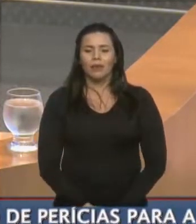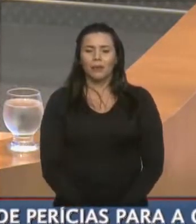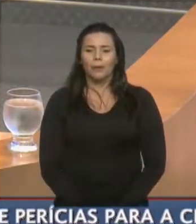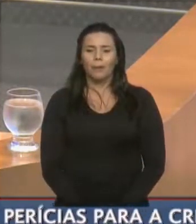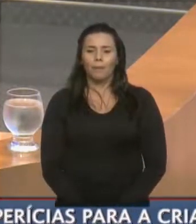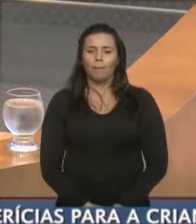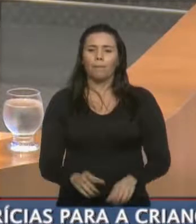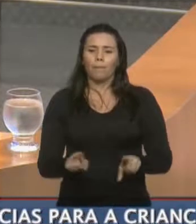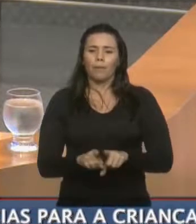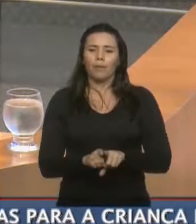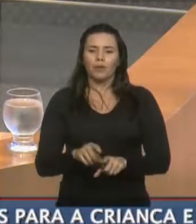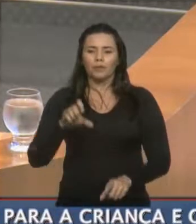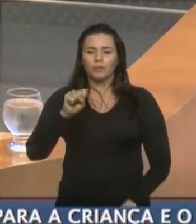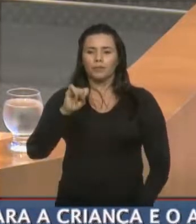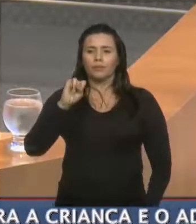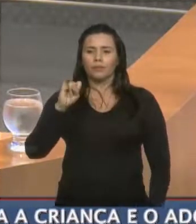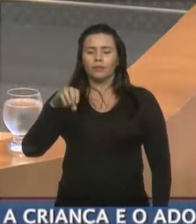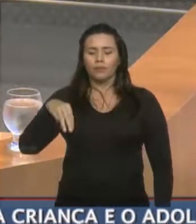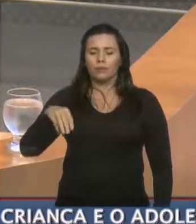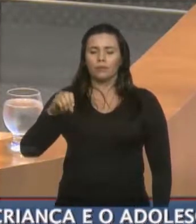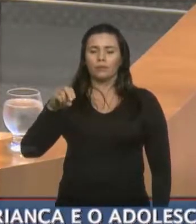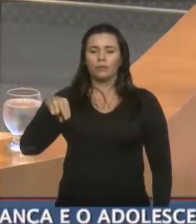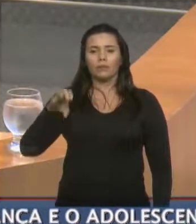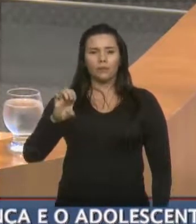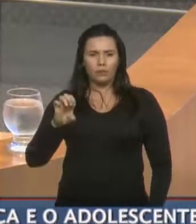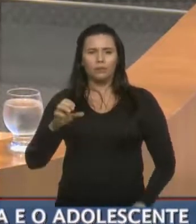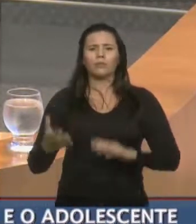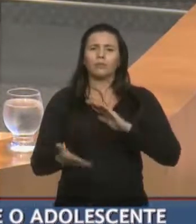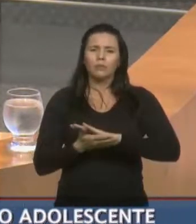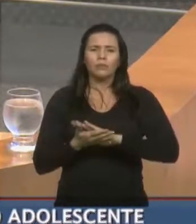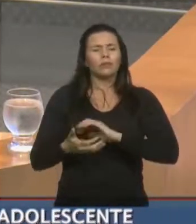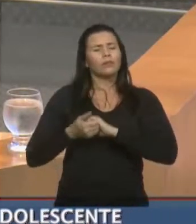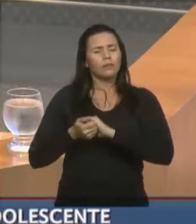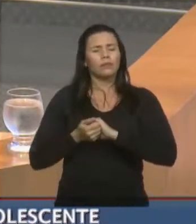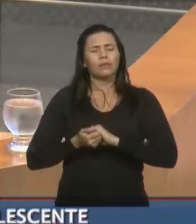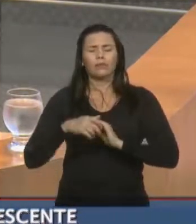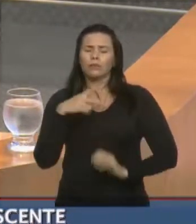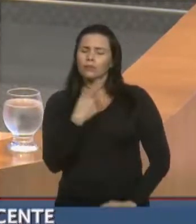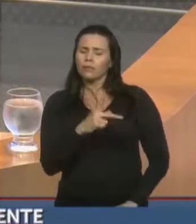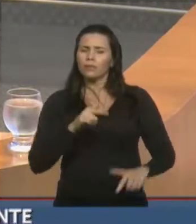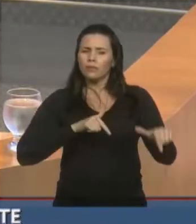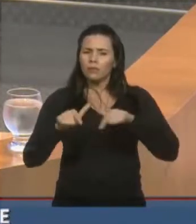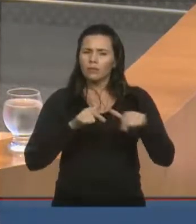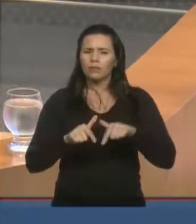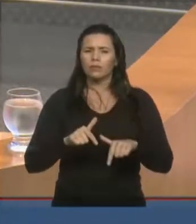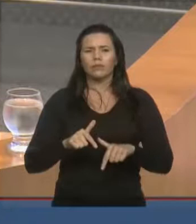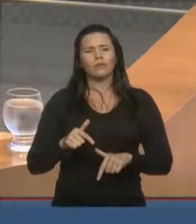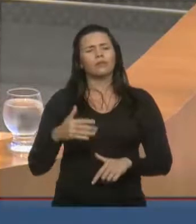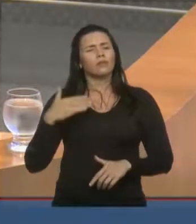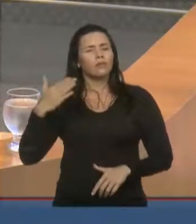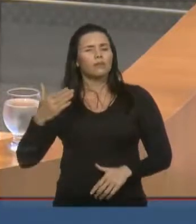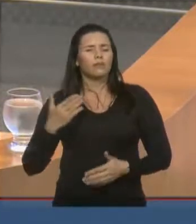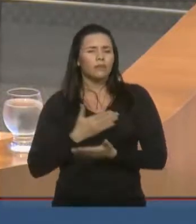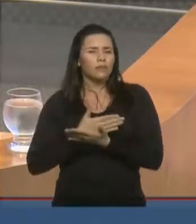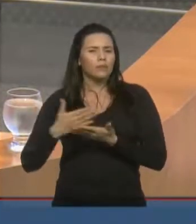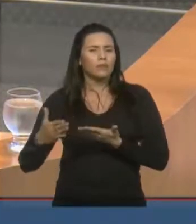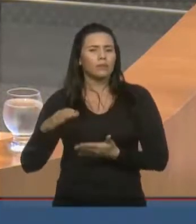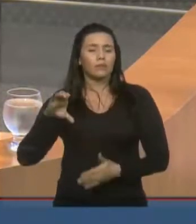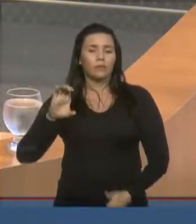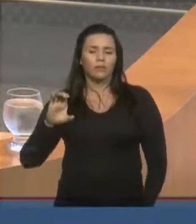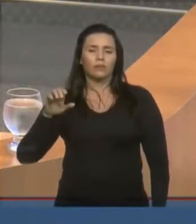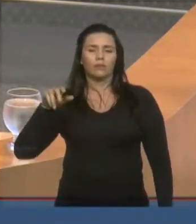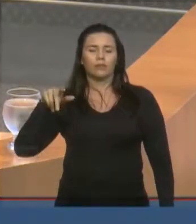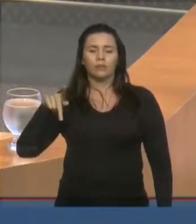fundação do CPTCA, reforçada a sua bancada agora, depois de um tempo, pela Conceição. Doutor Nelson, que